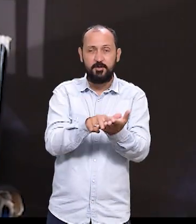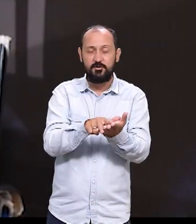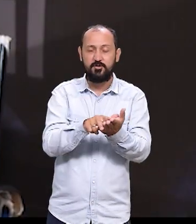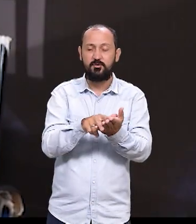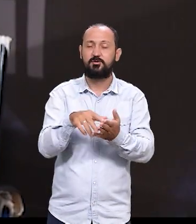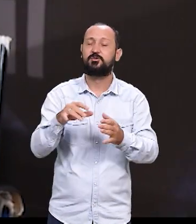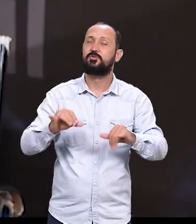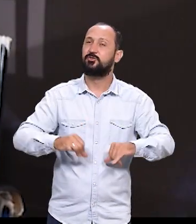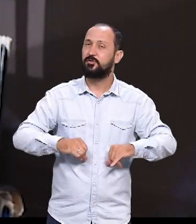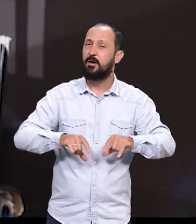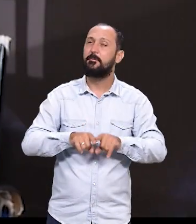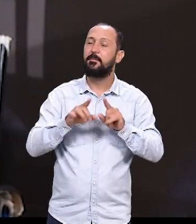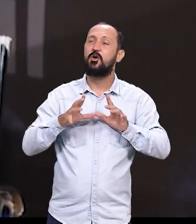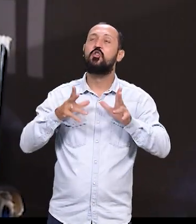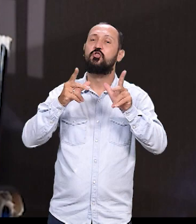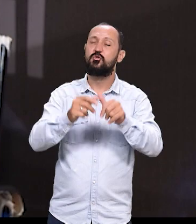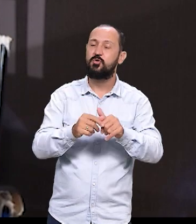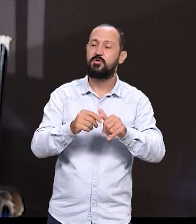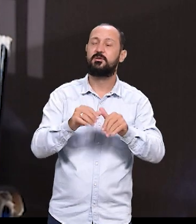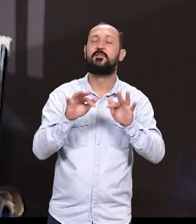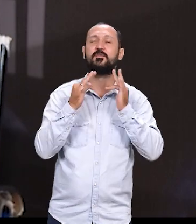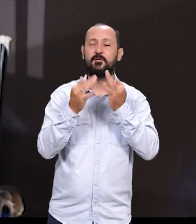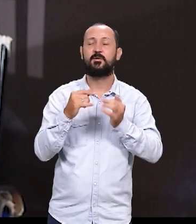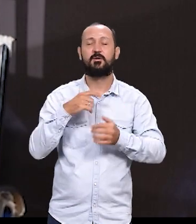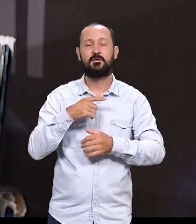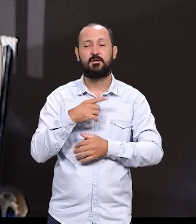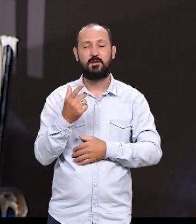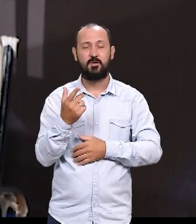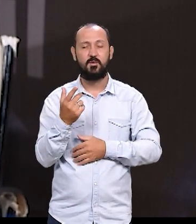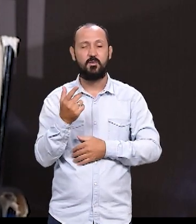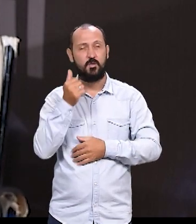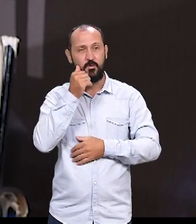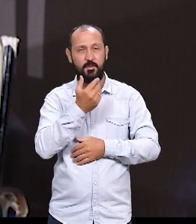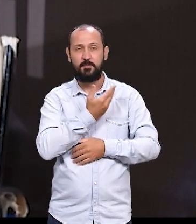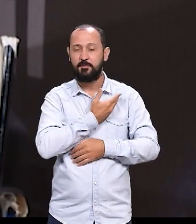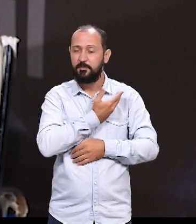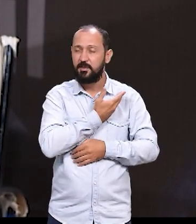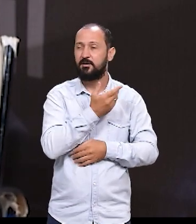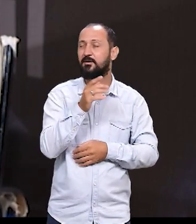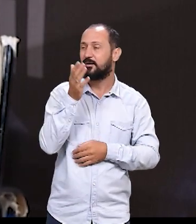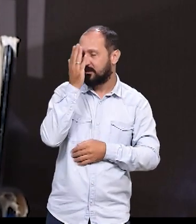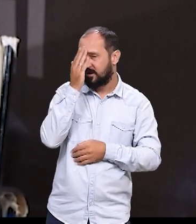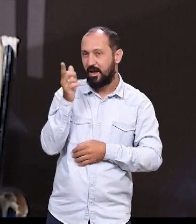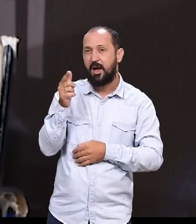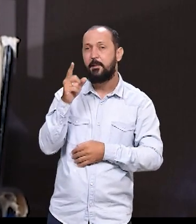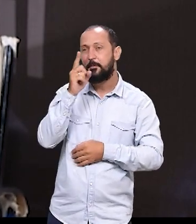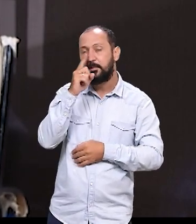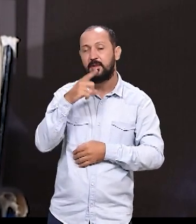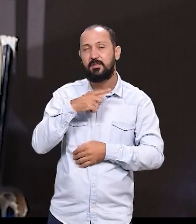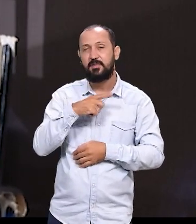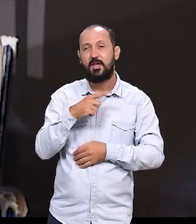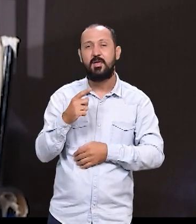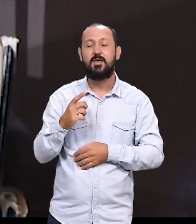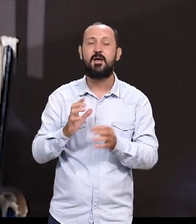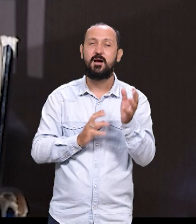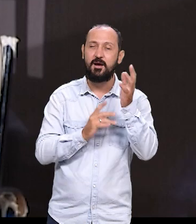paciente sofre mas como toda a família né eu tenho uma amiga que tá com a mãe com câncer Eu sei como ela e toda a família e a gente que tá